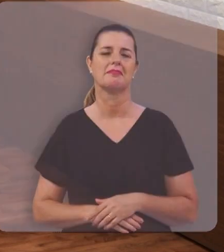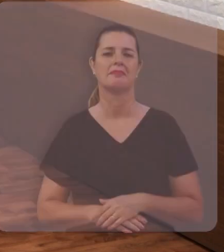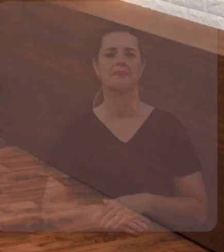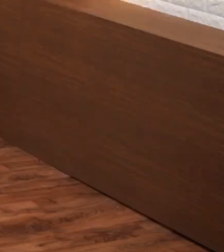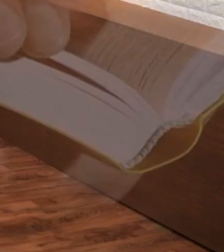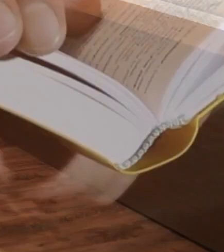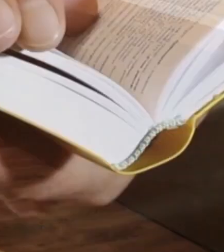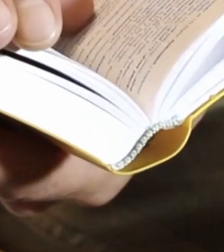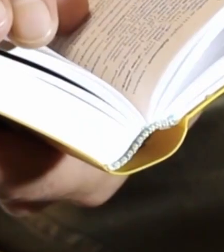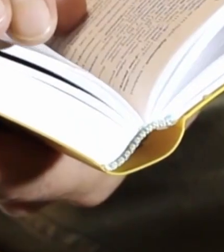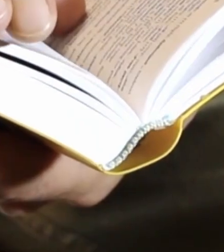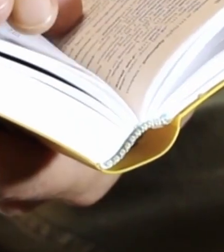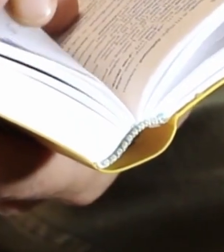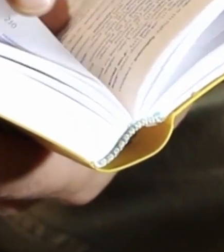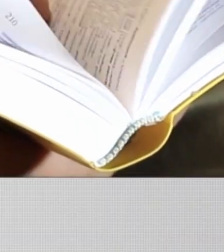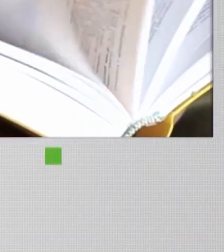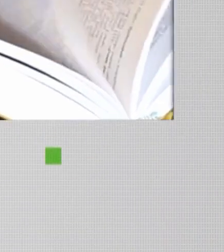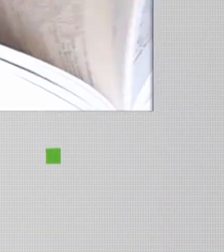texto.